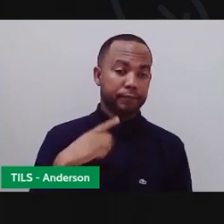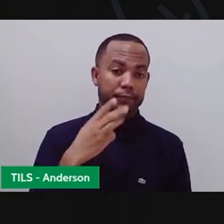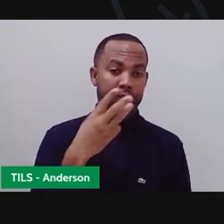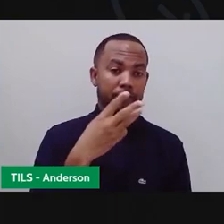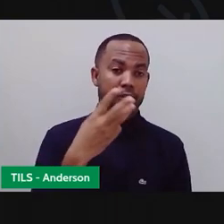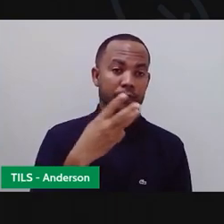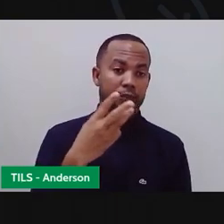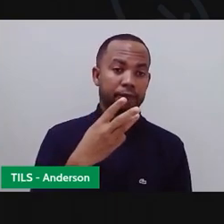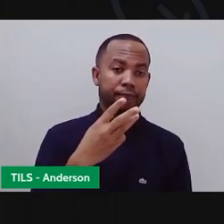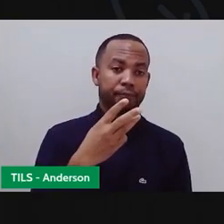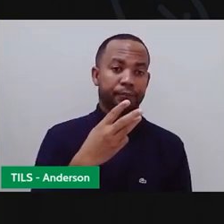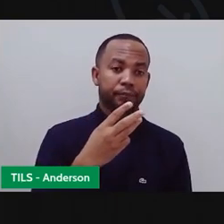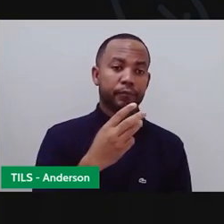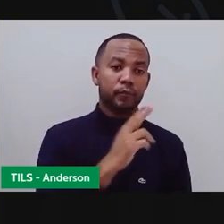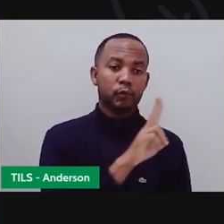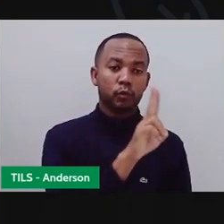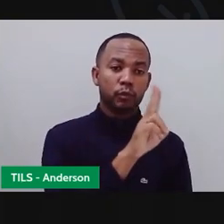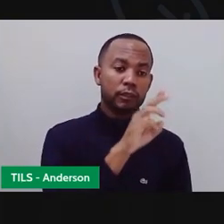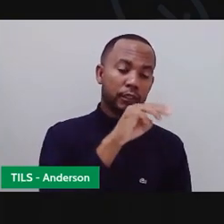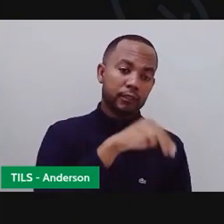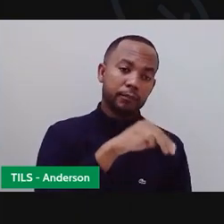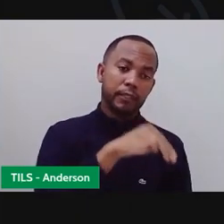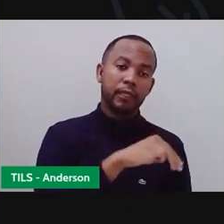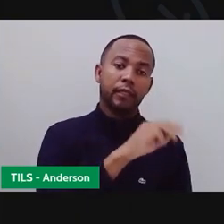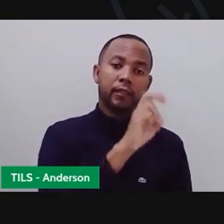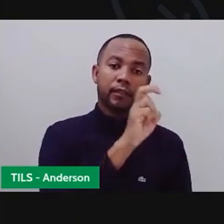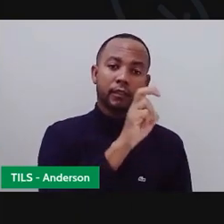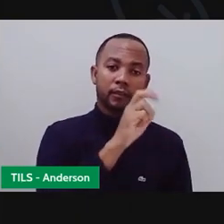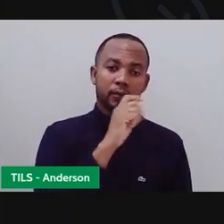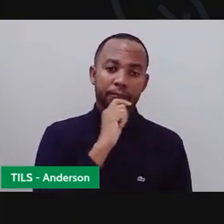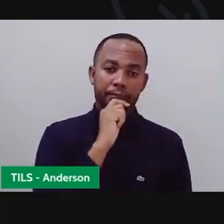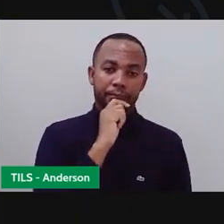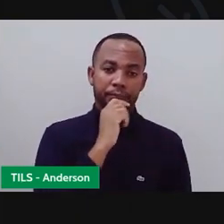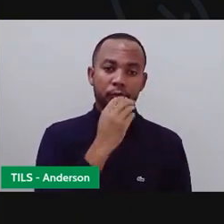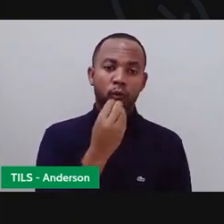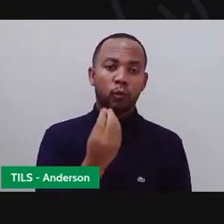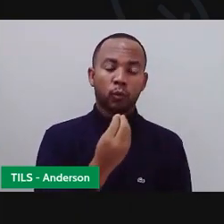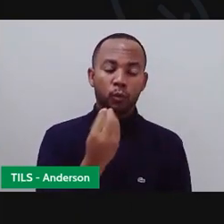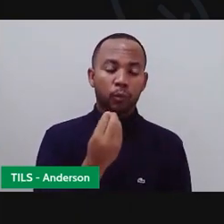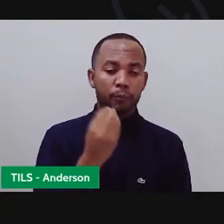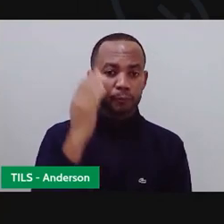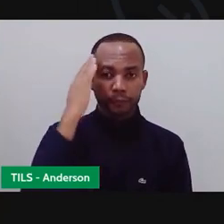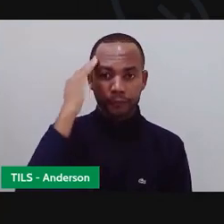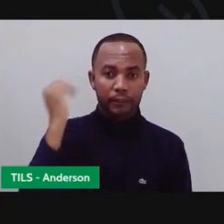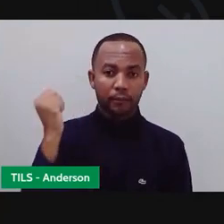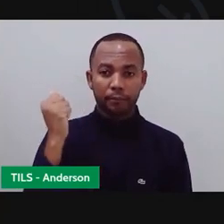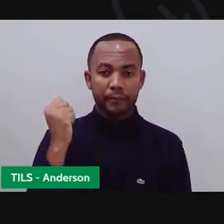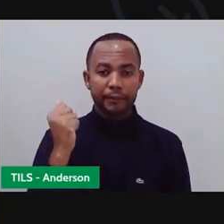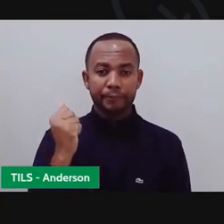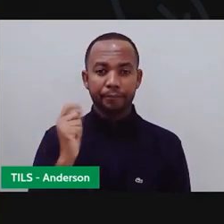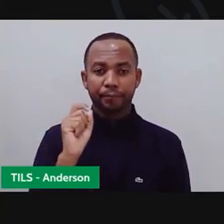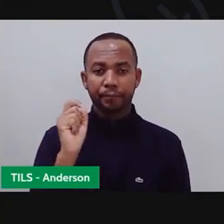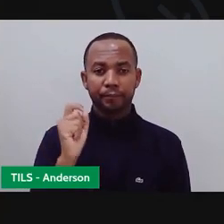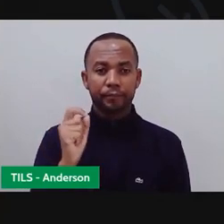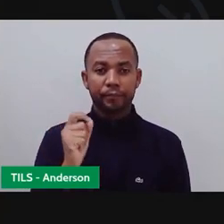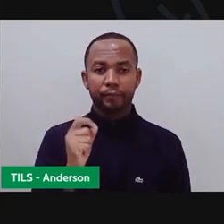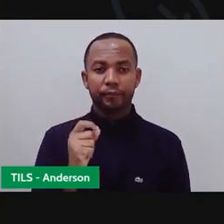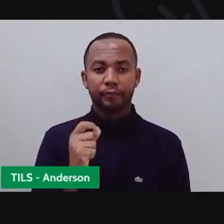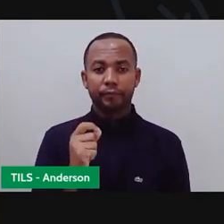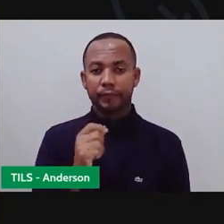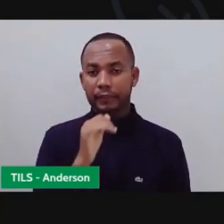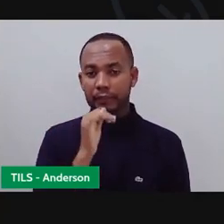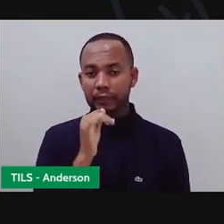Quantas unidades de milhar eu tenho cinco pro como é que eu vou saber Quantas dezenas né